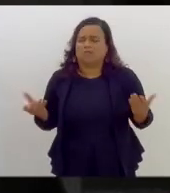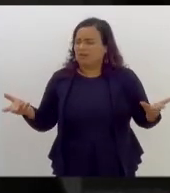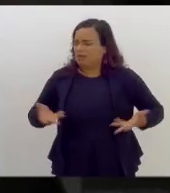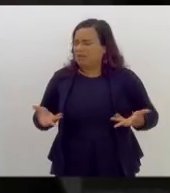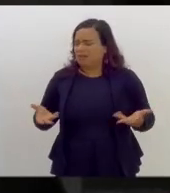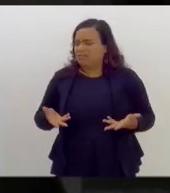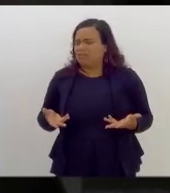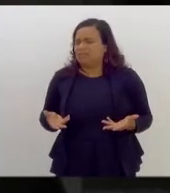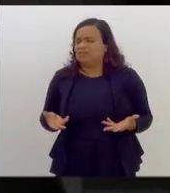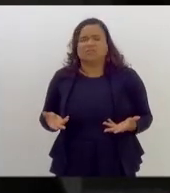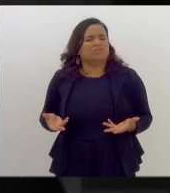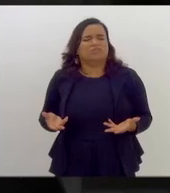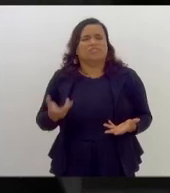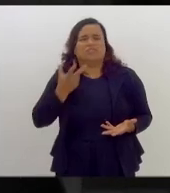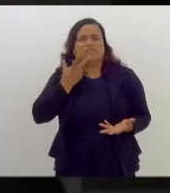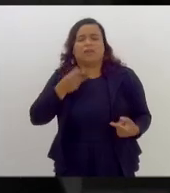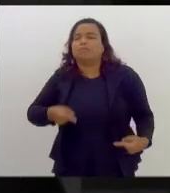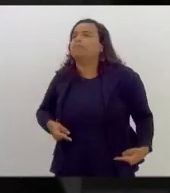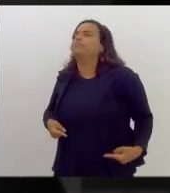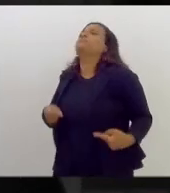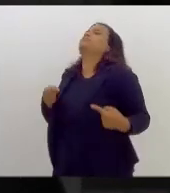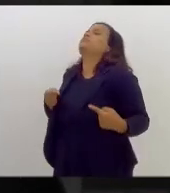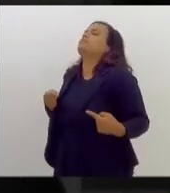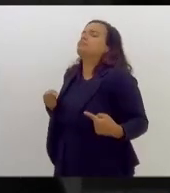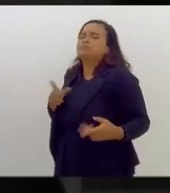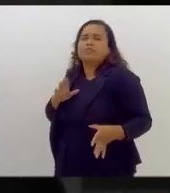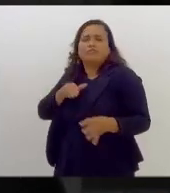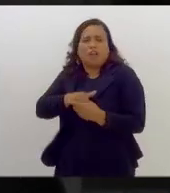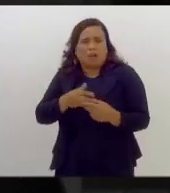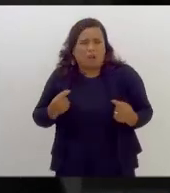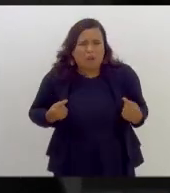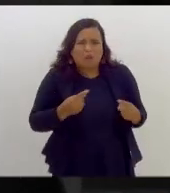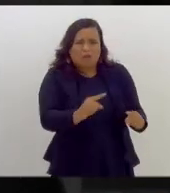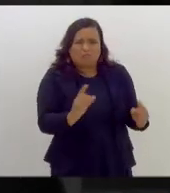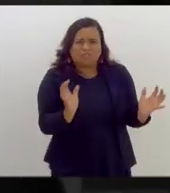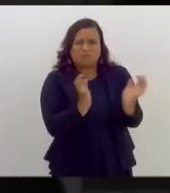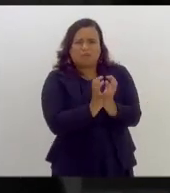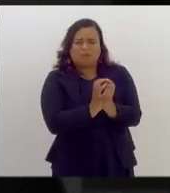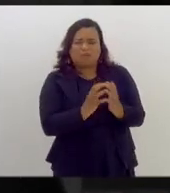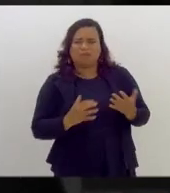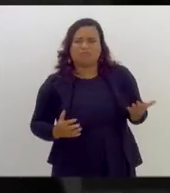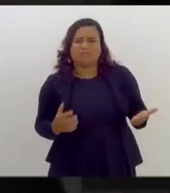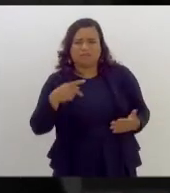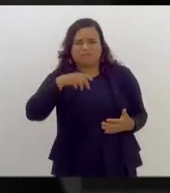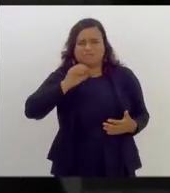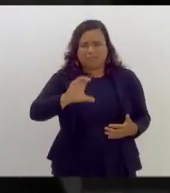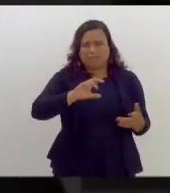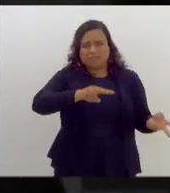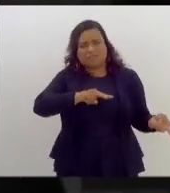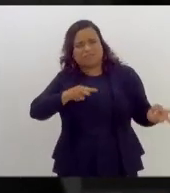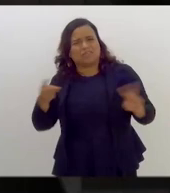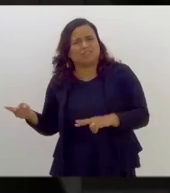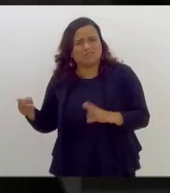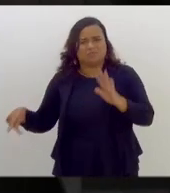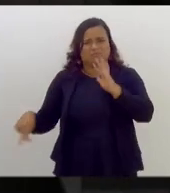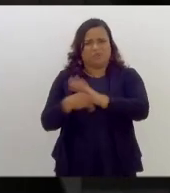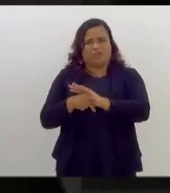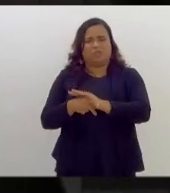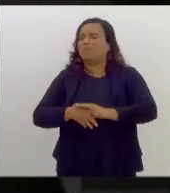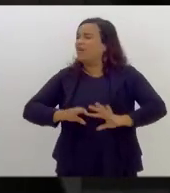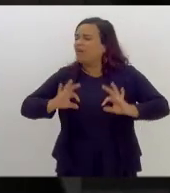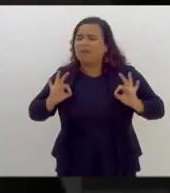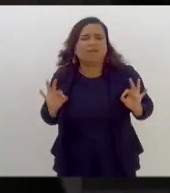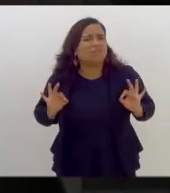Como pode agora, se opor em bloco, votar contrariamente em bloco, a PEC da transição, que